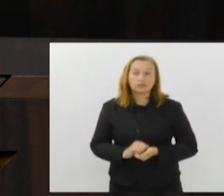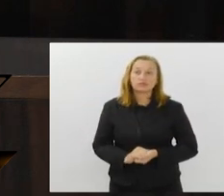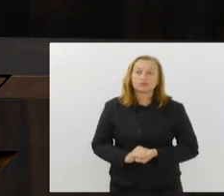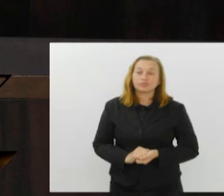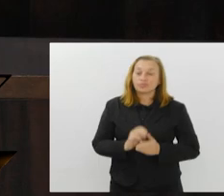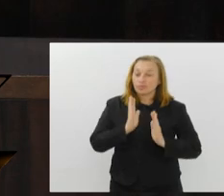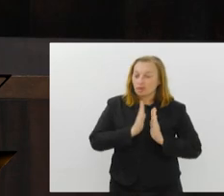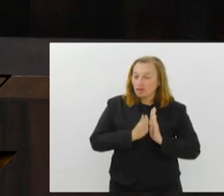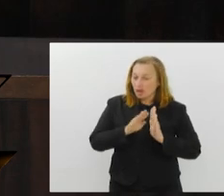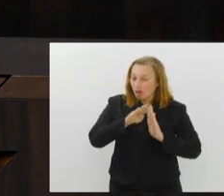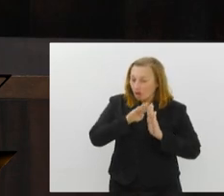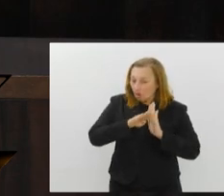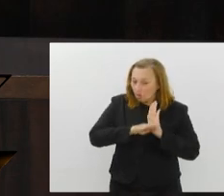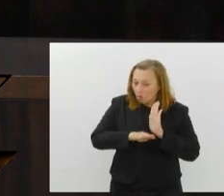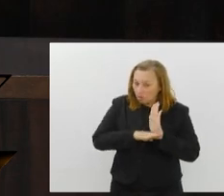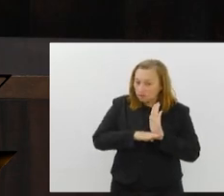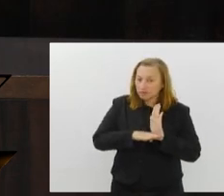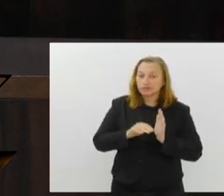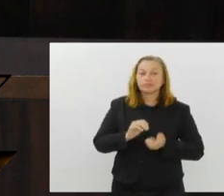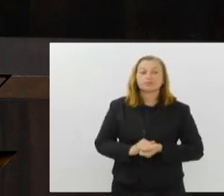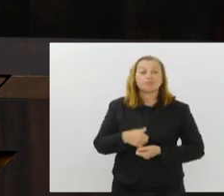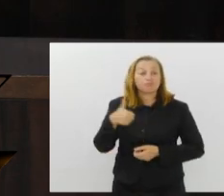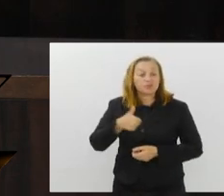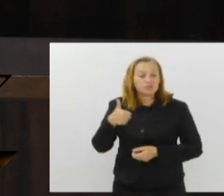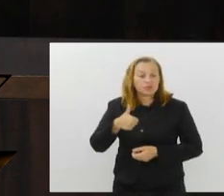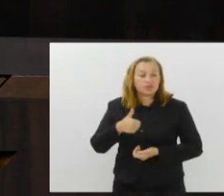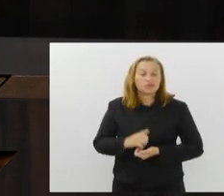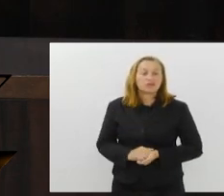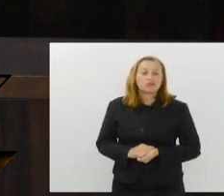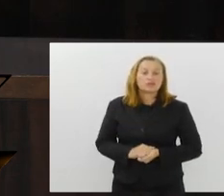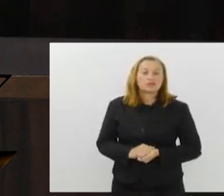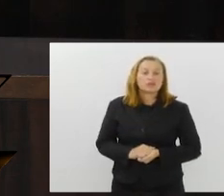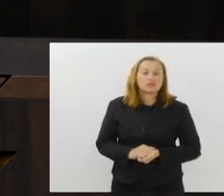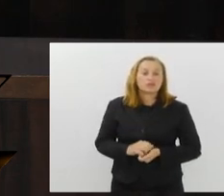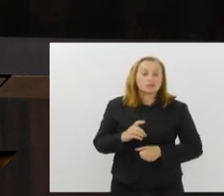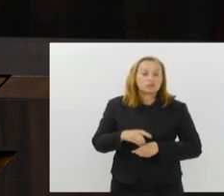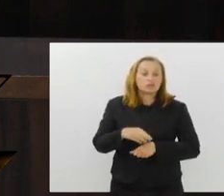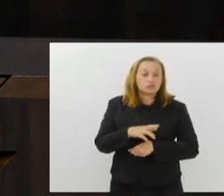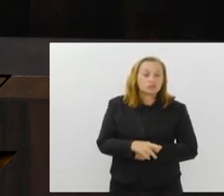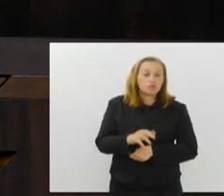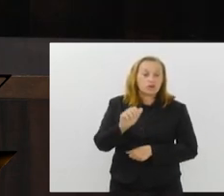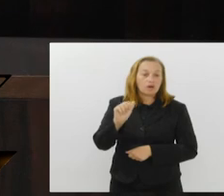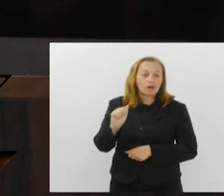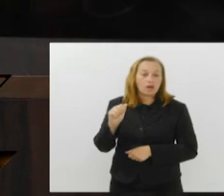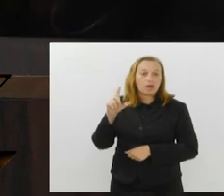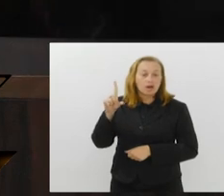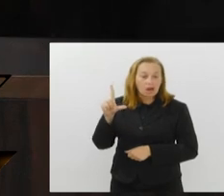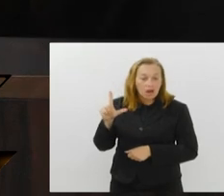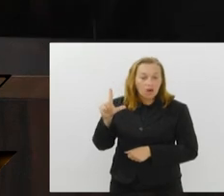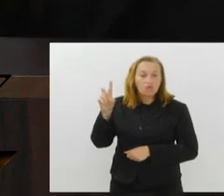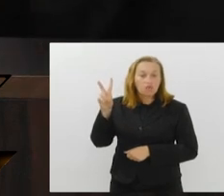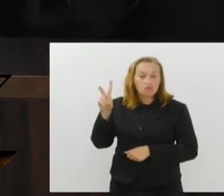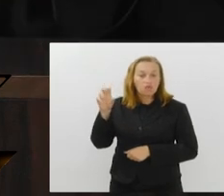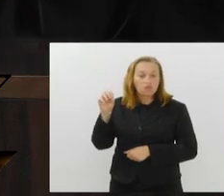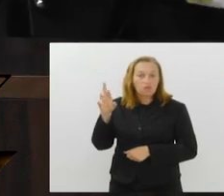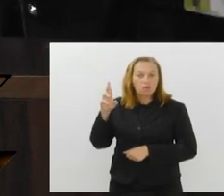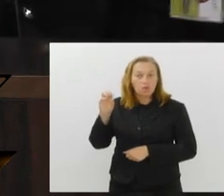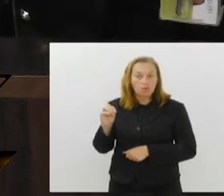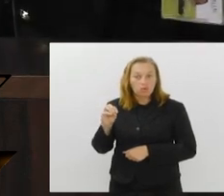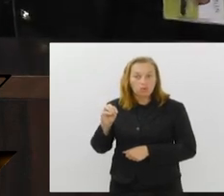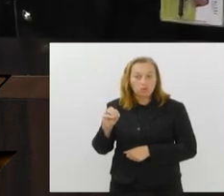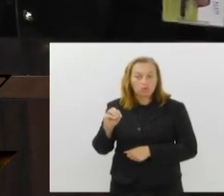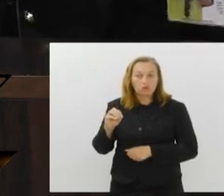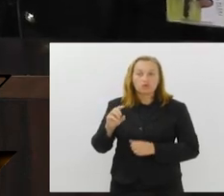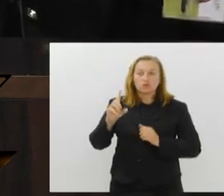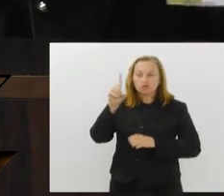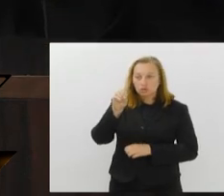ordem seja essa vamos ouvir primeiro então o Dr Álvaro Quintão diretor do Sindicato dos advogados